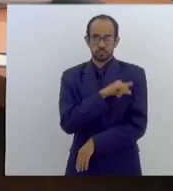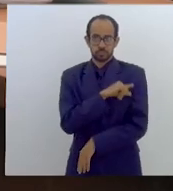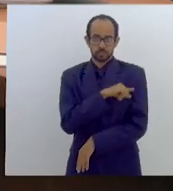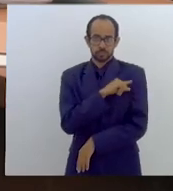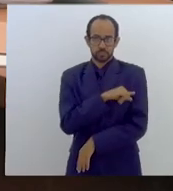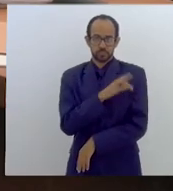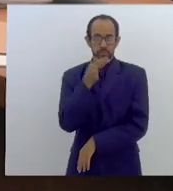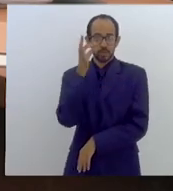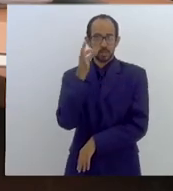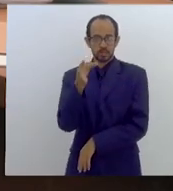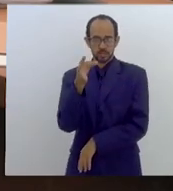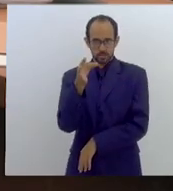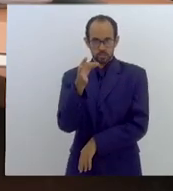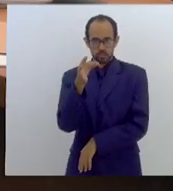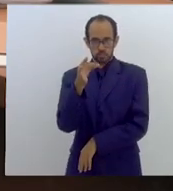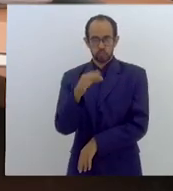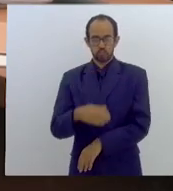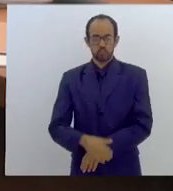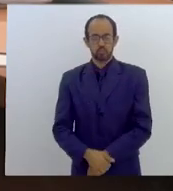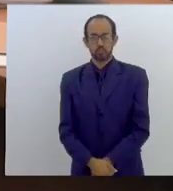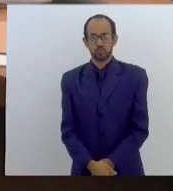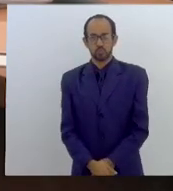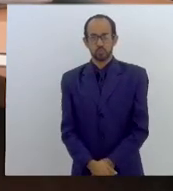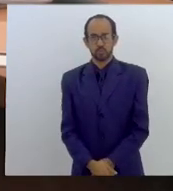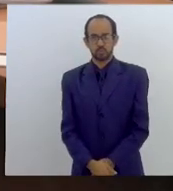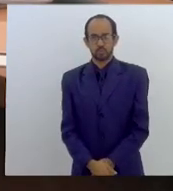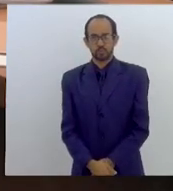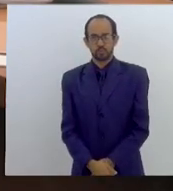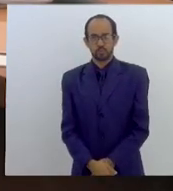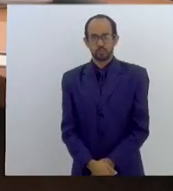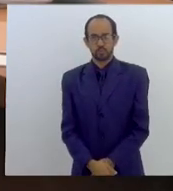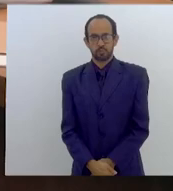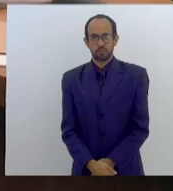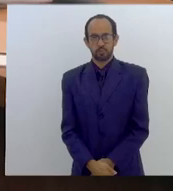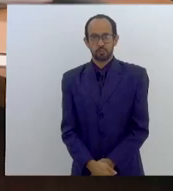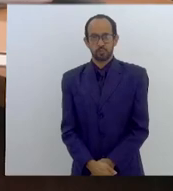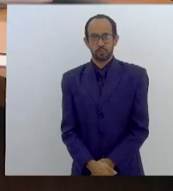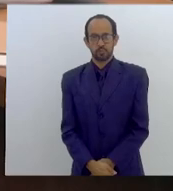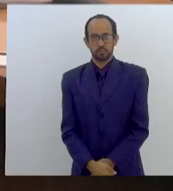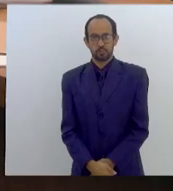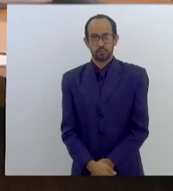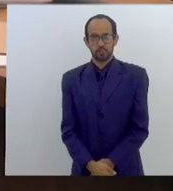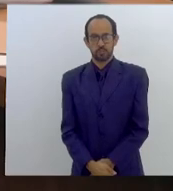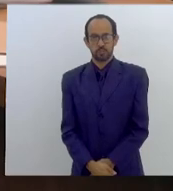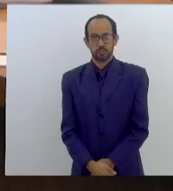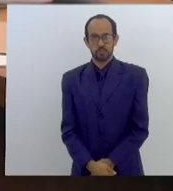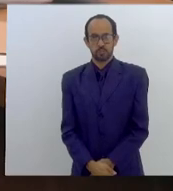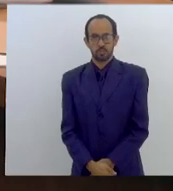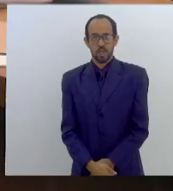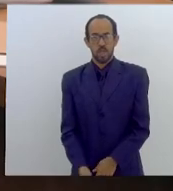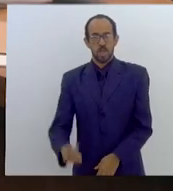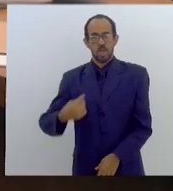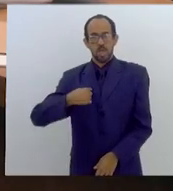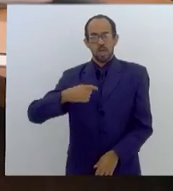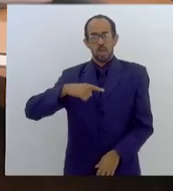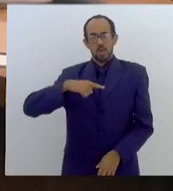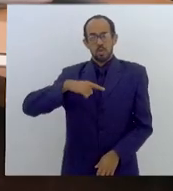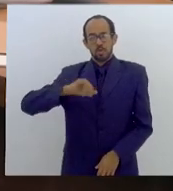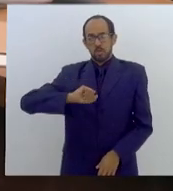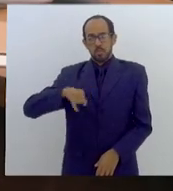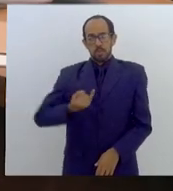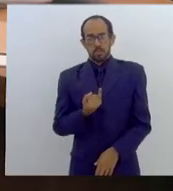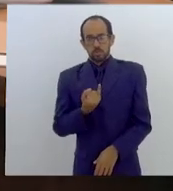prestassem atenção. Eu não sou... Eu tenho tido uma